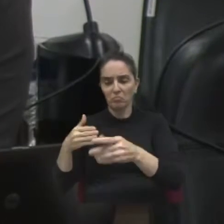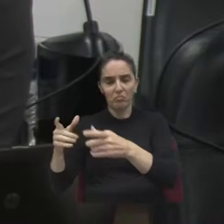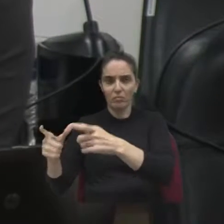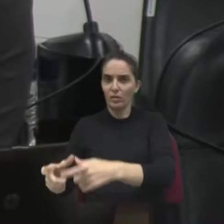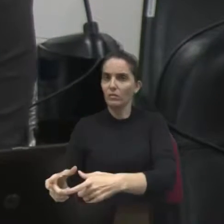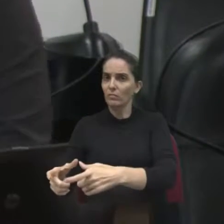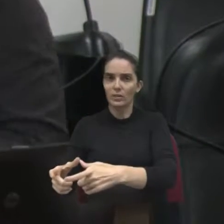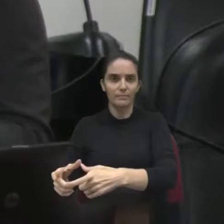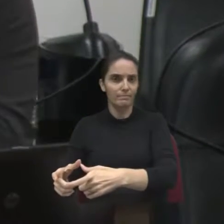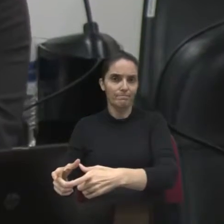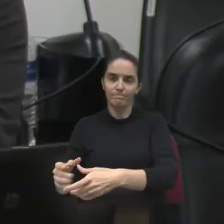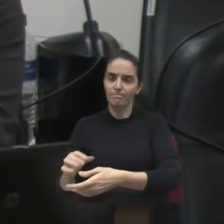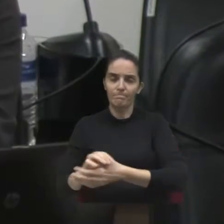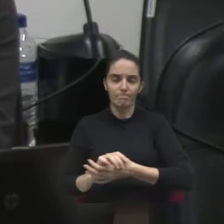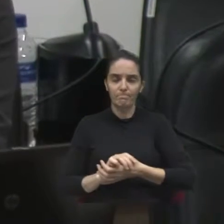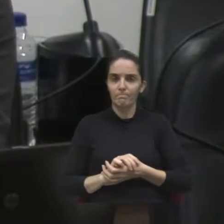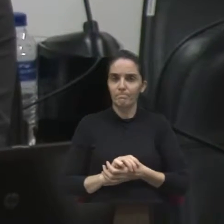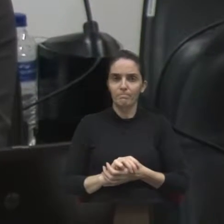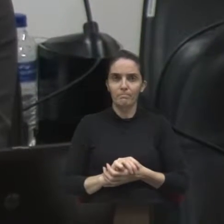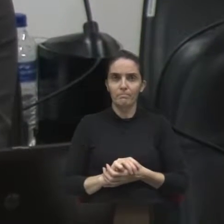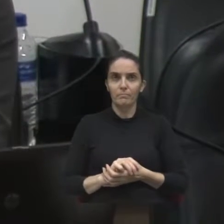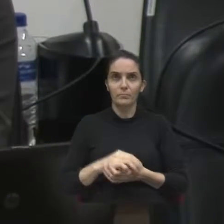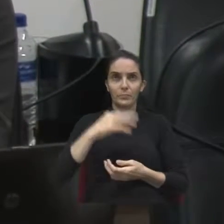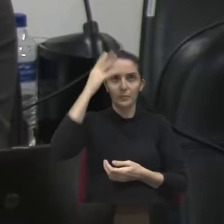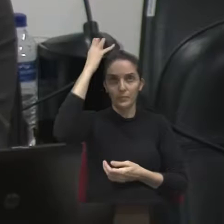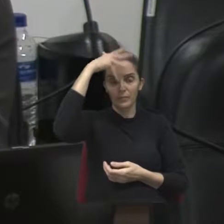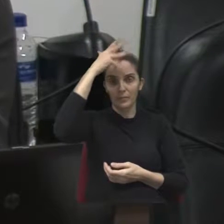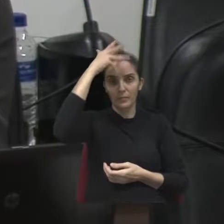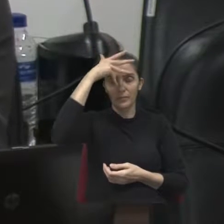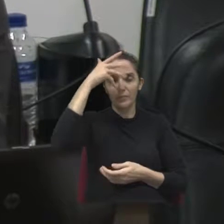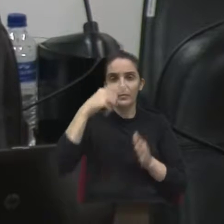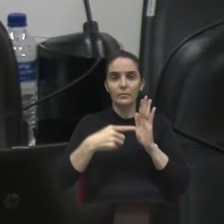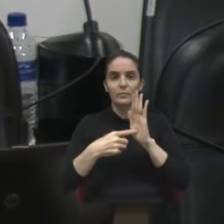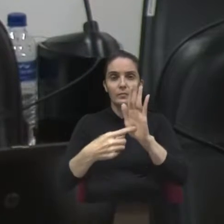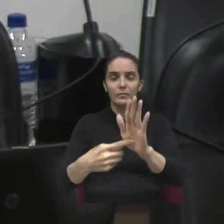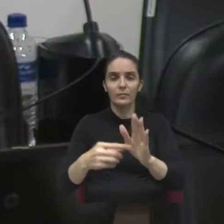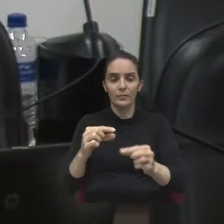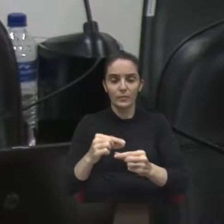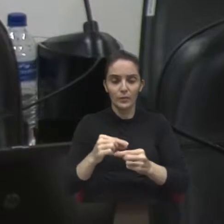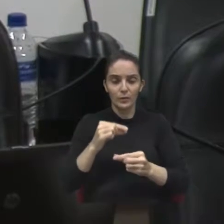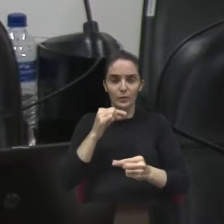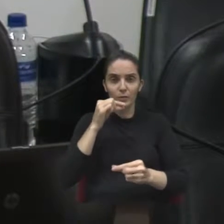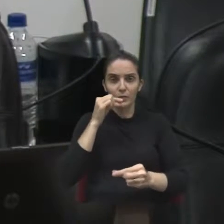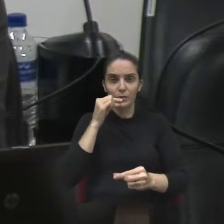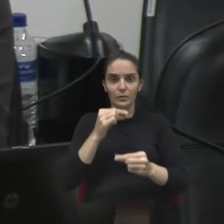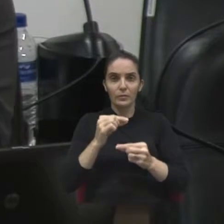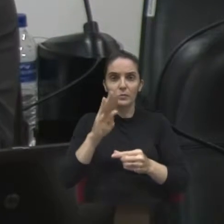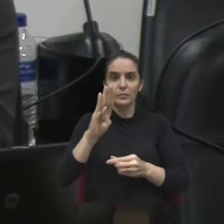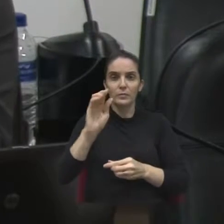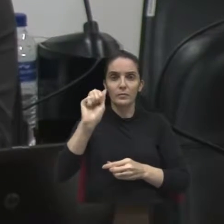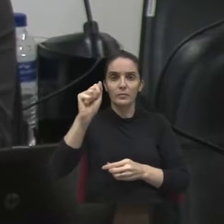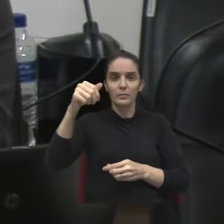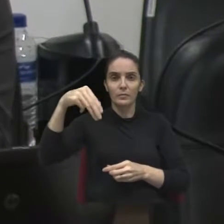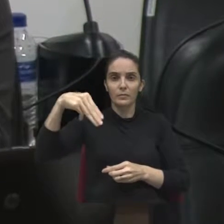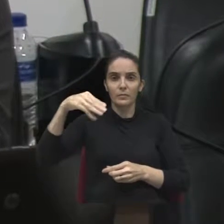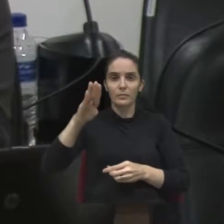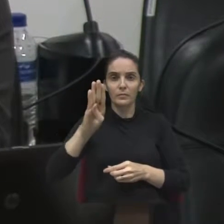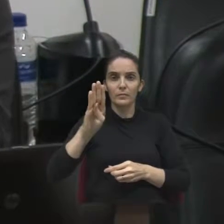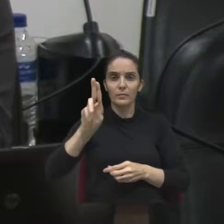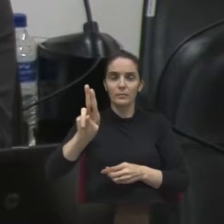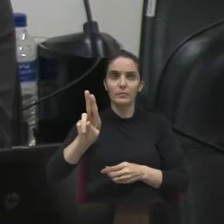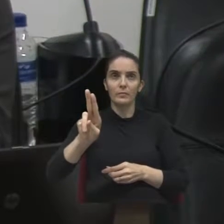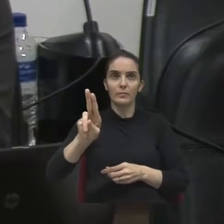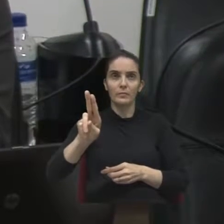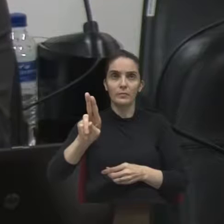E a vereadora Érica mostra aqui para mim o canudo, um canudo acho que de bambu. né, de bambu, que é